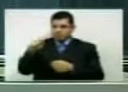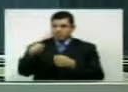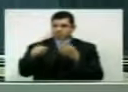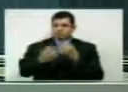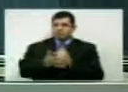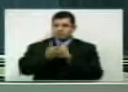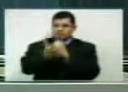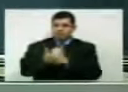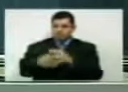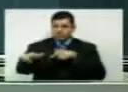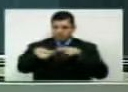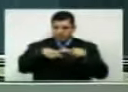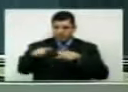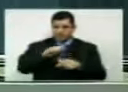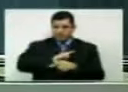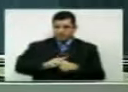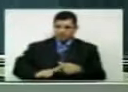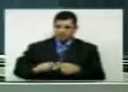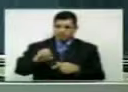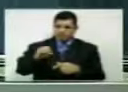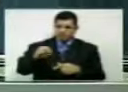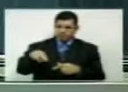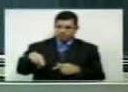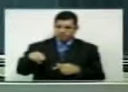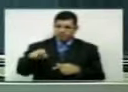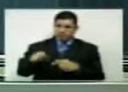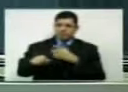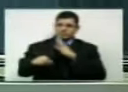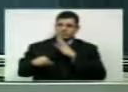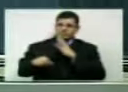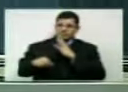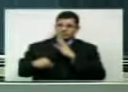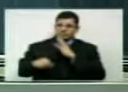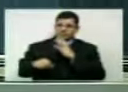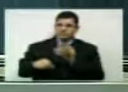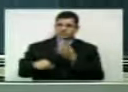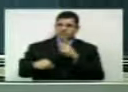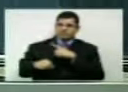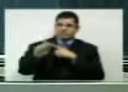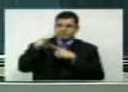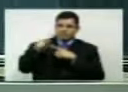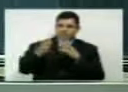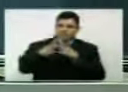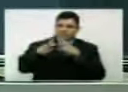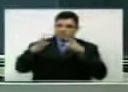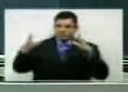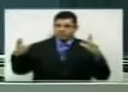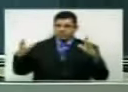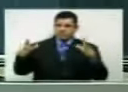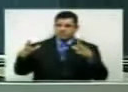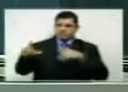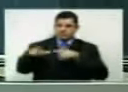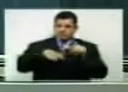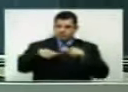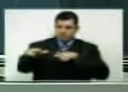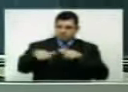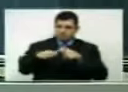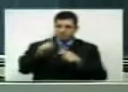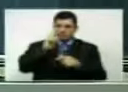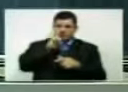de apoio às ações do governador Omar Aziz, é reconhecer que existe uma grave crise